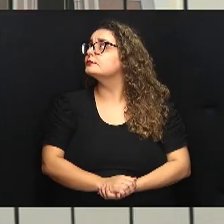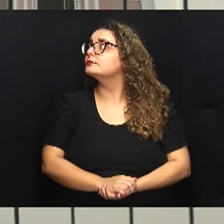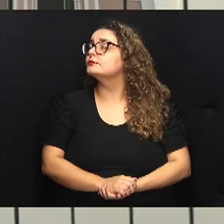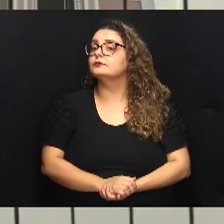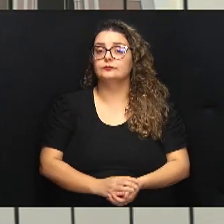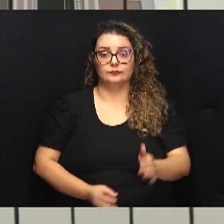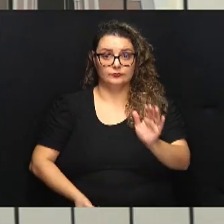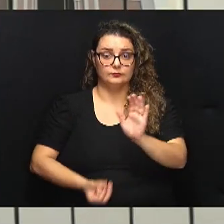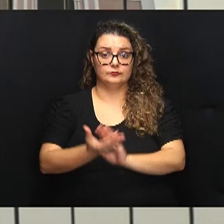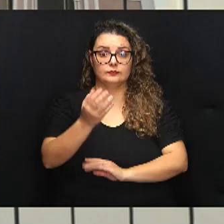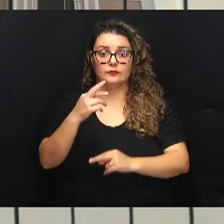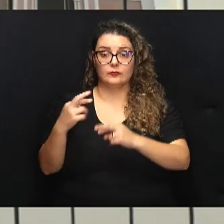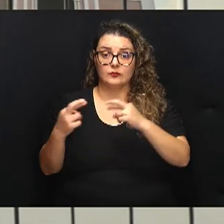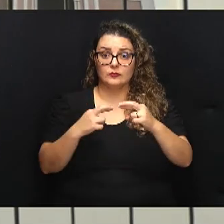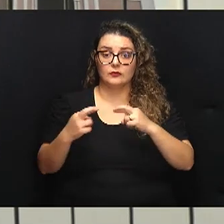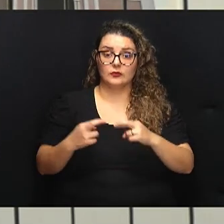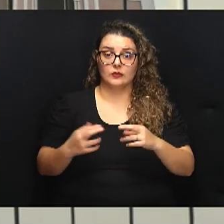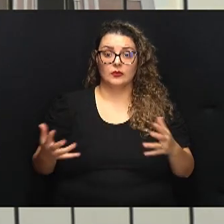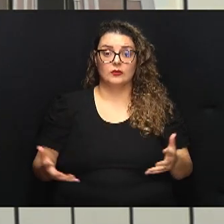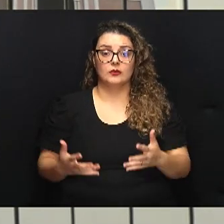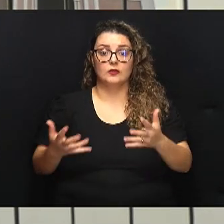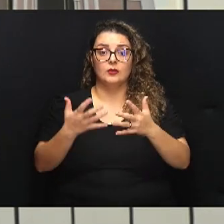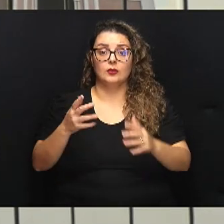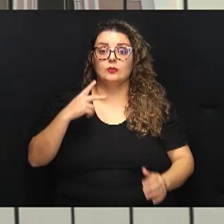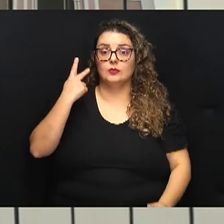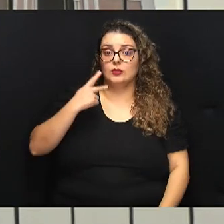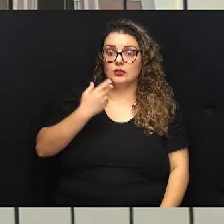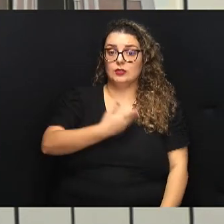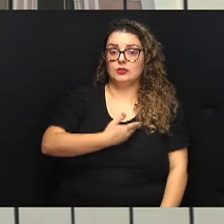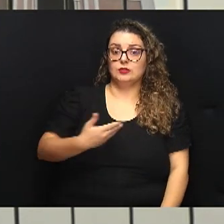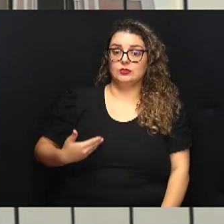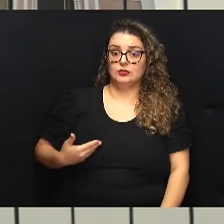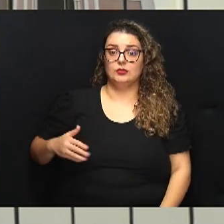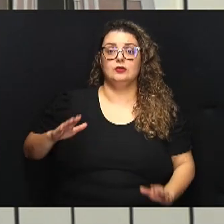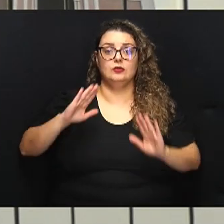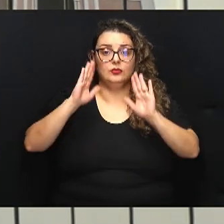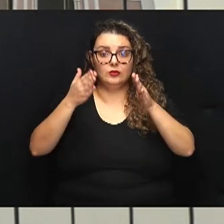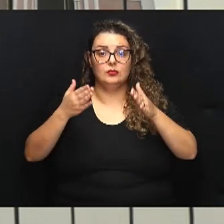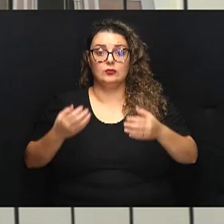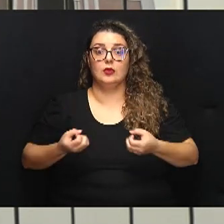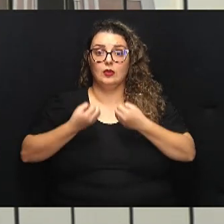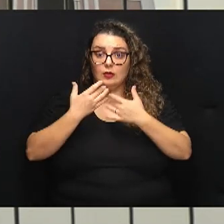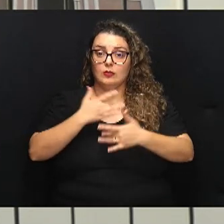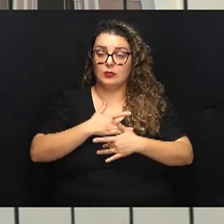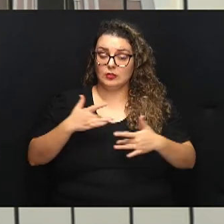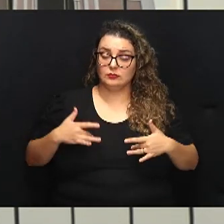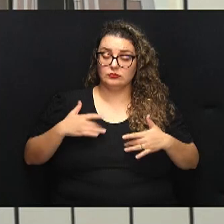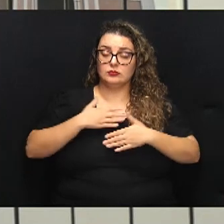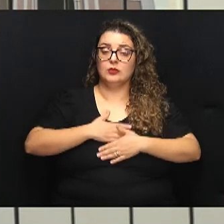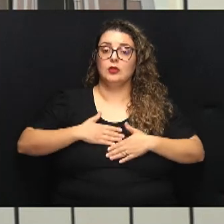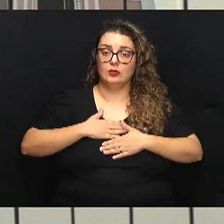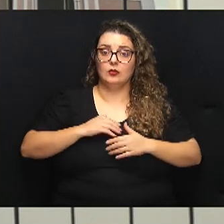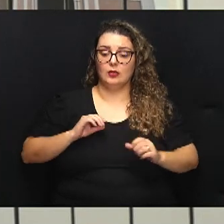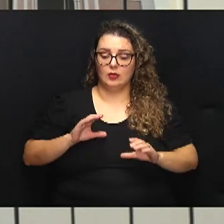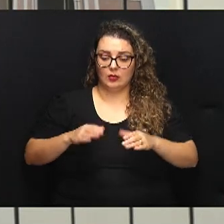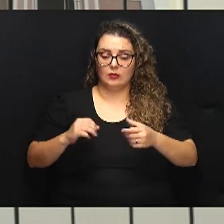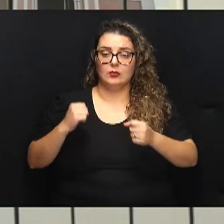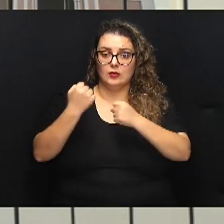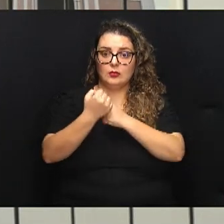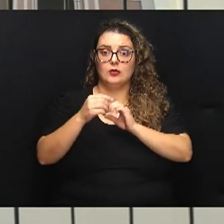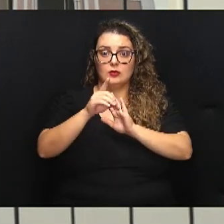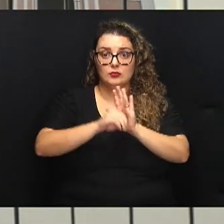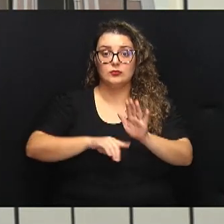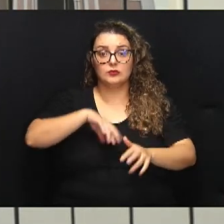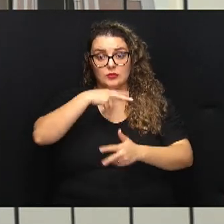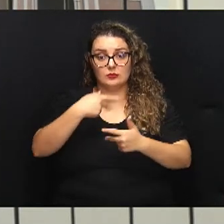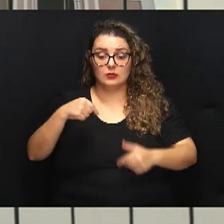Criada para fiscalizar e promover políticas públicas voltadas ao bem-estar animal, a Comissão de Defesa e Proteção dos Direitos dos